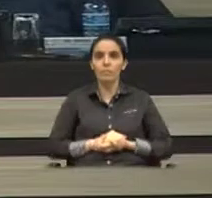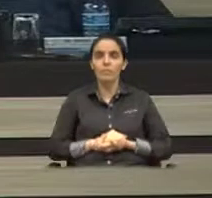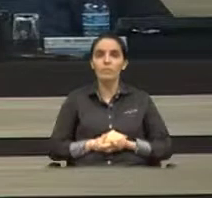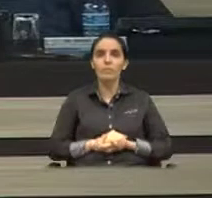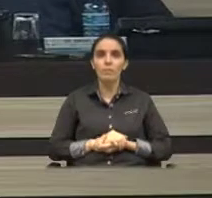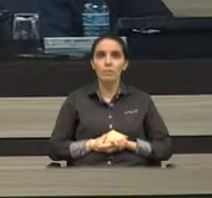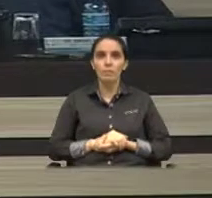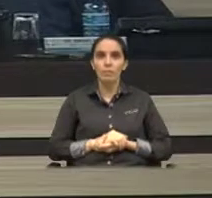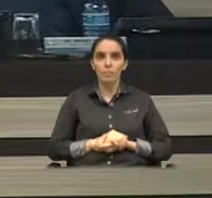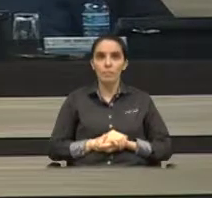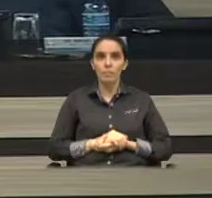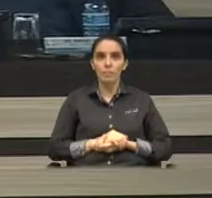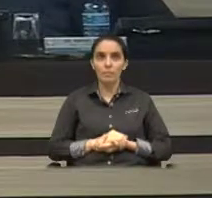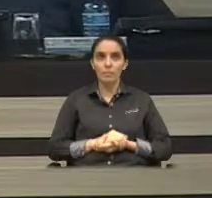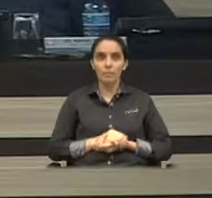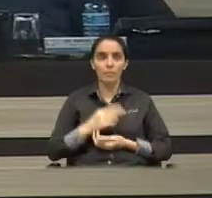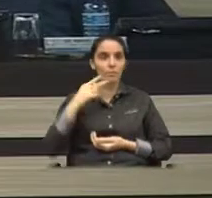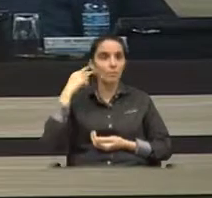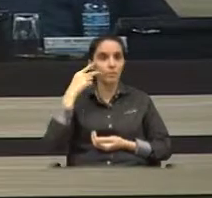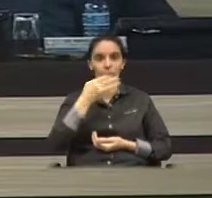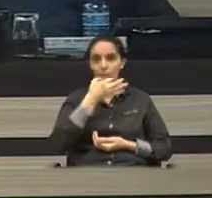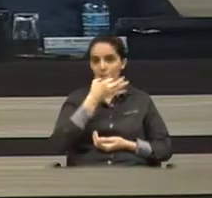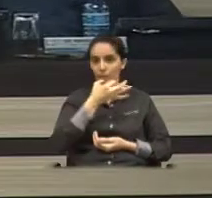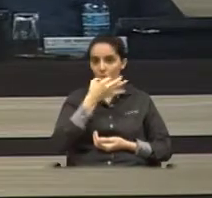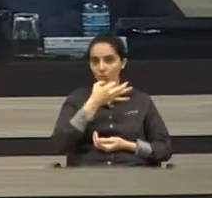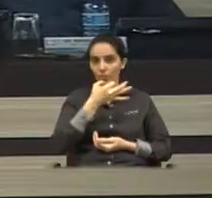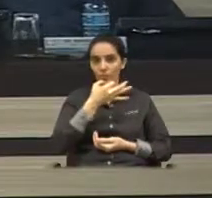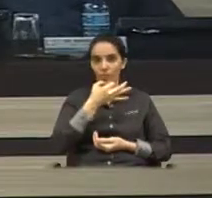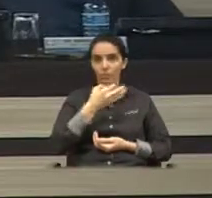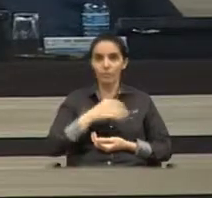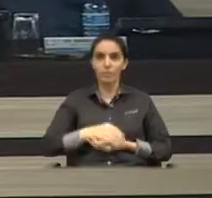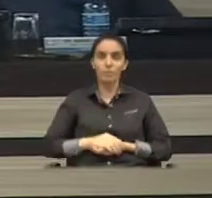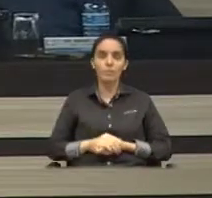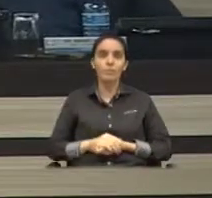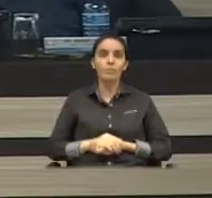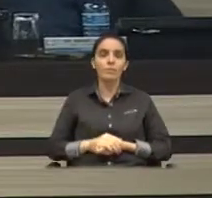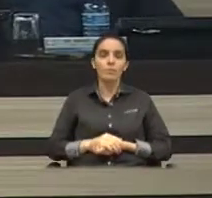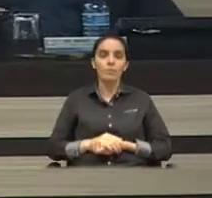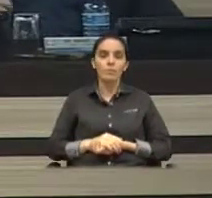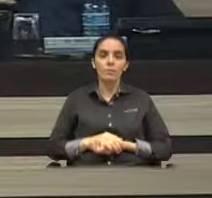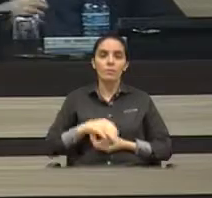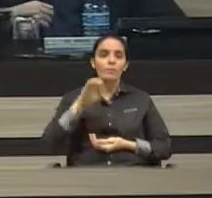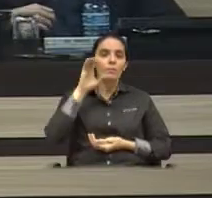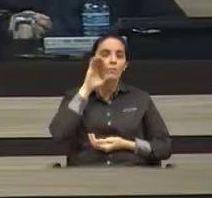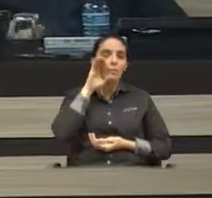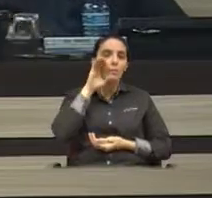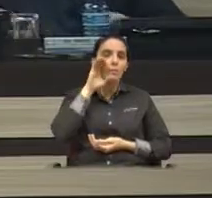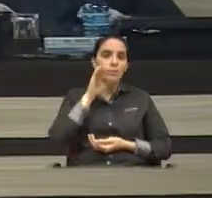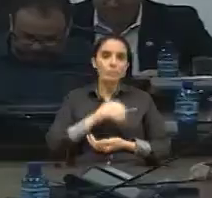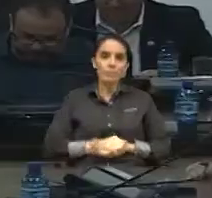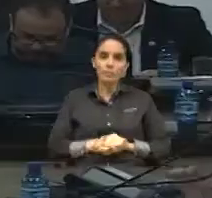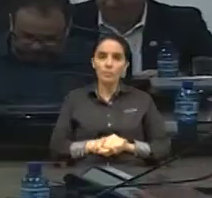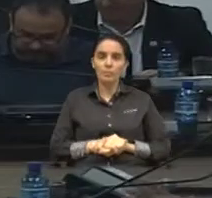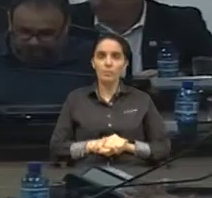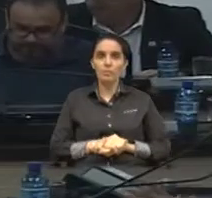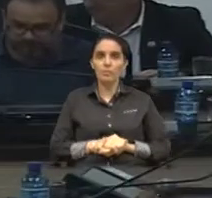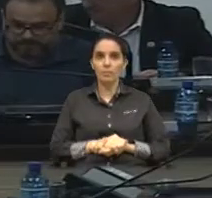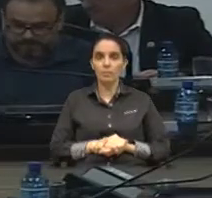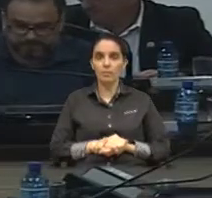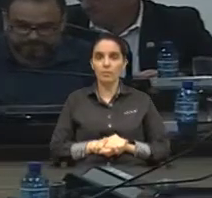quero falar. Algum vereador deseja discutir? Eu gostaria. Com a palavra, a vereadora Constância.